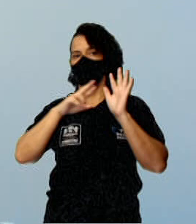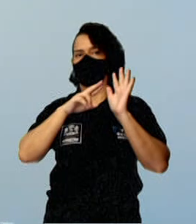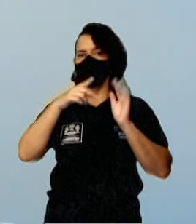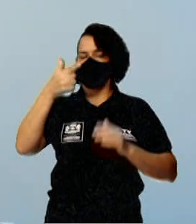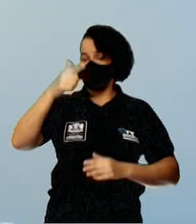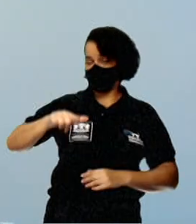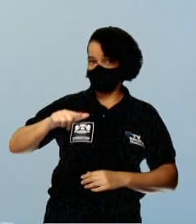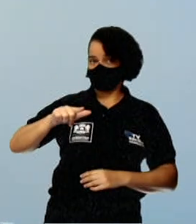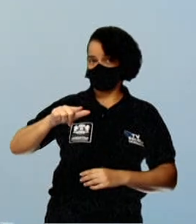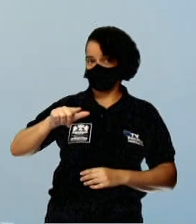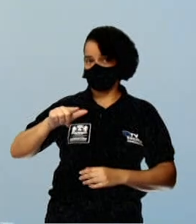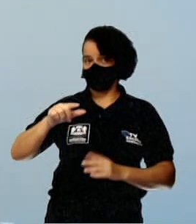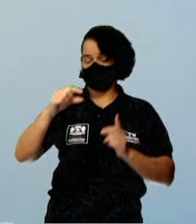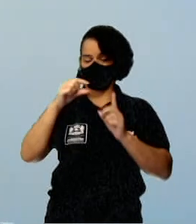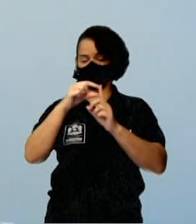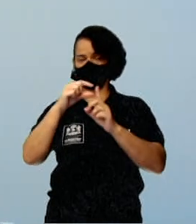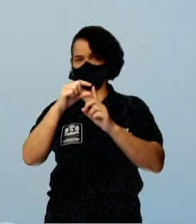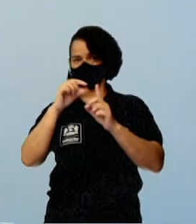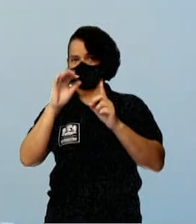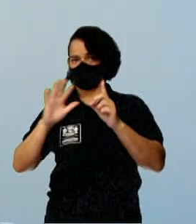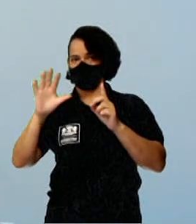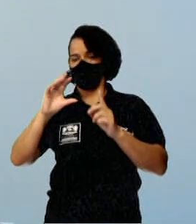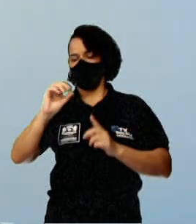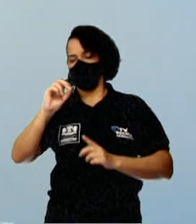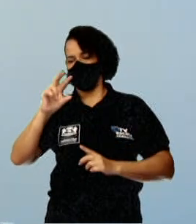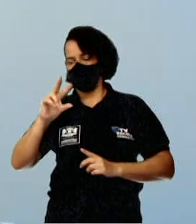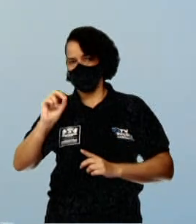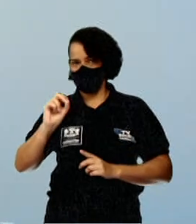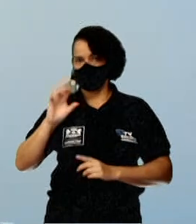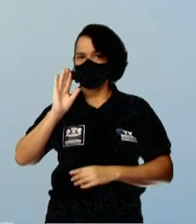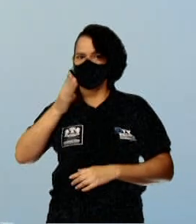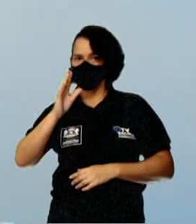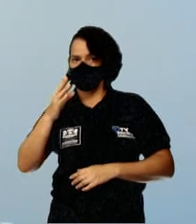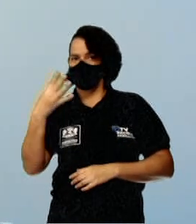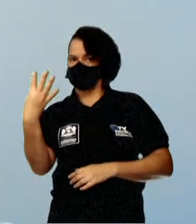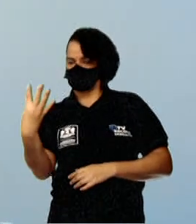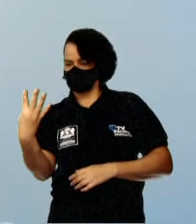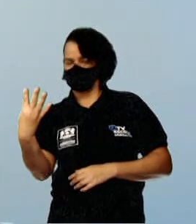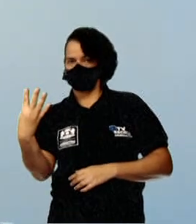palavra ovo, a palavra chocolate está aqui e a nossa